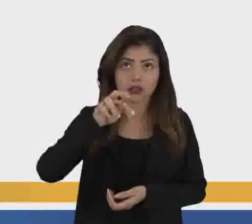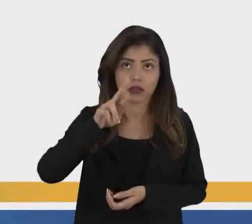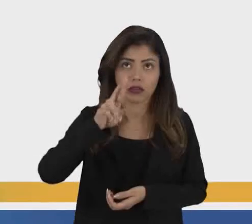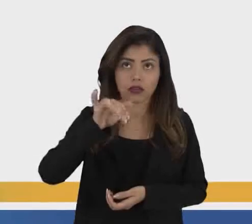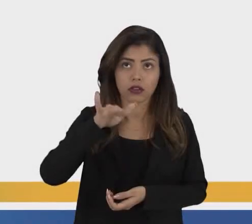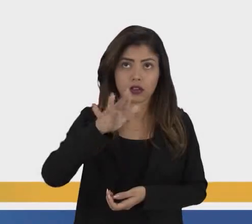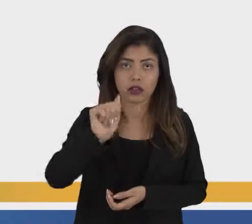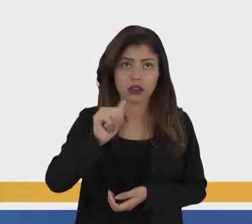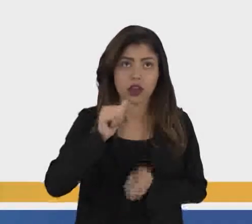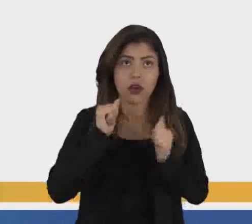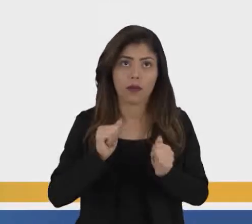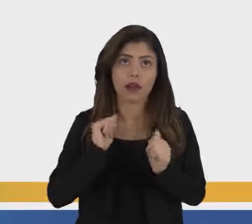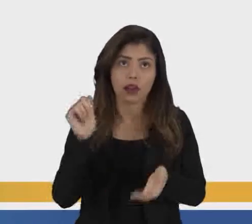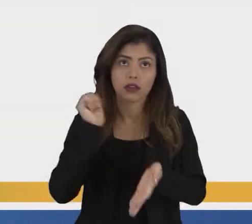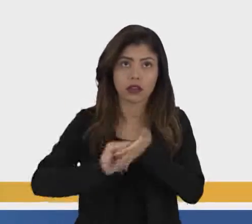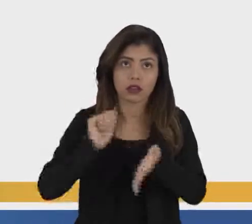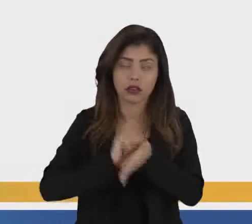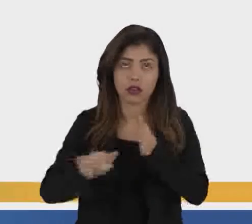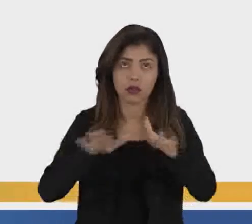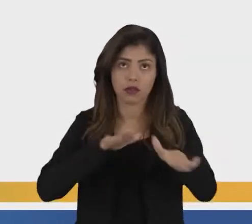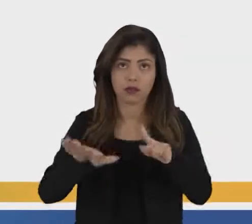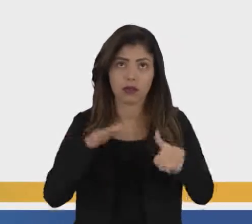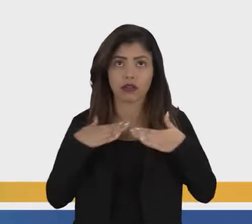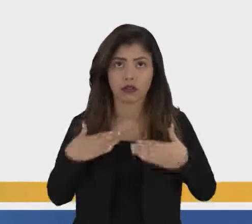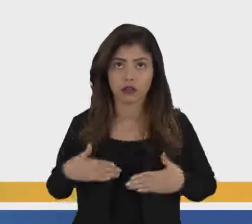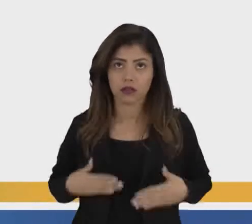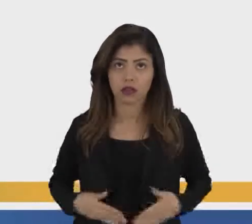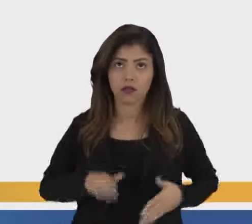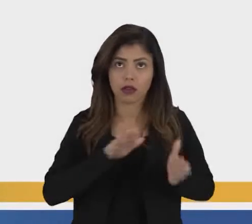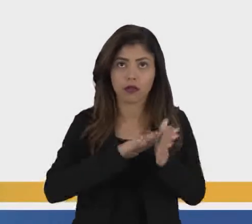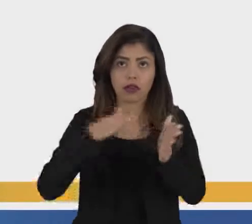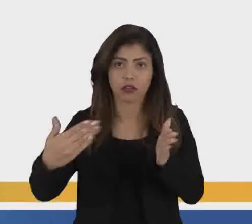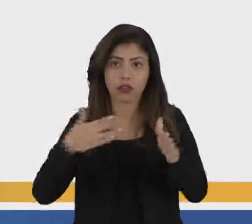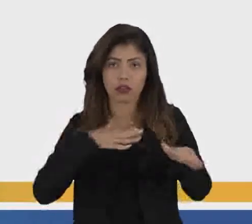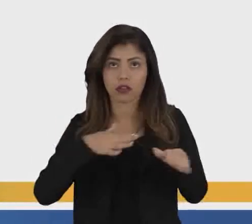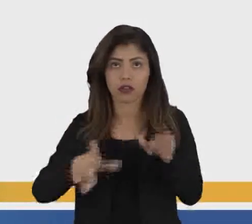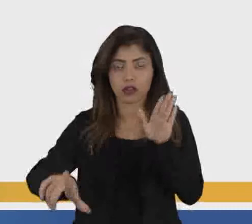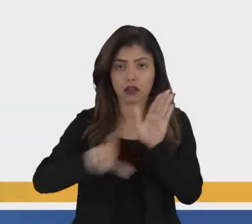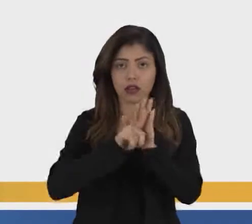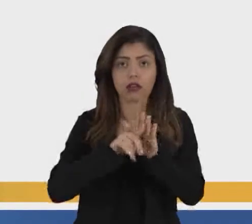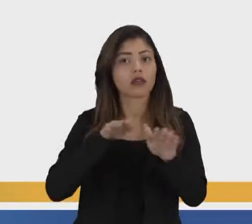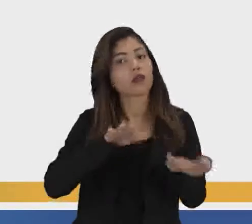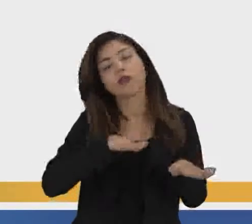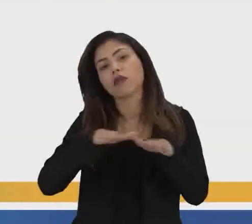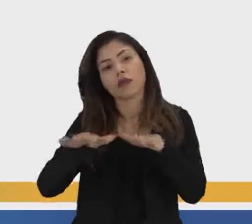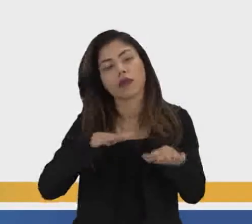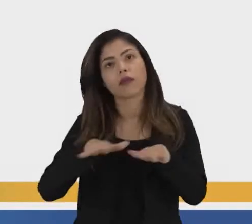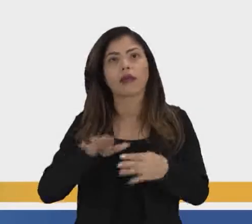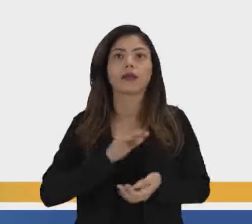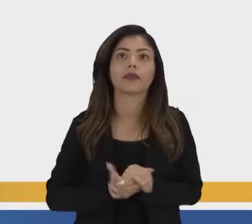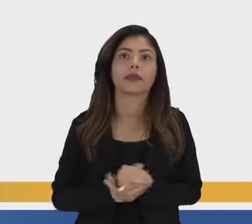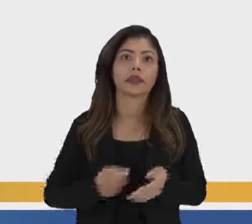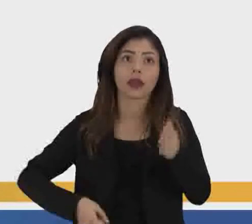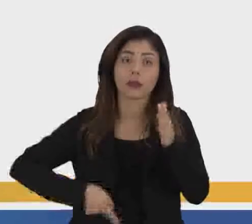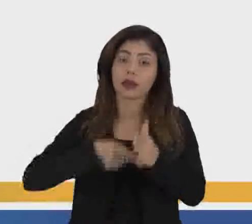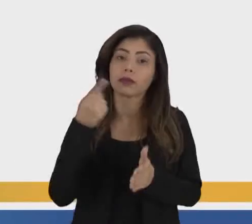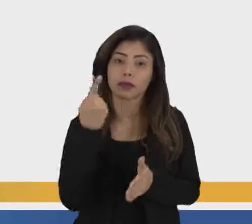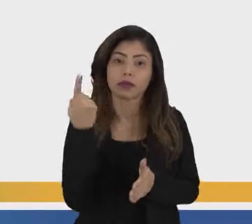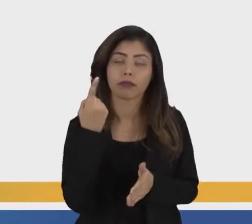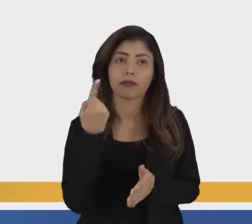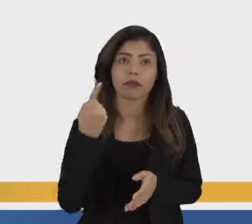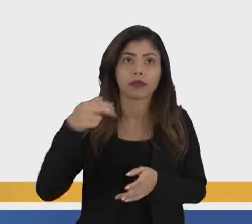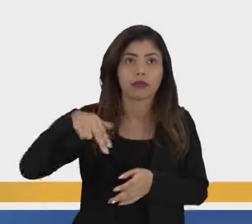ou mecânica newtoniana permite a descrição do movimento de corpos a partir de leis do